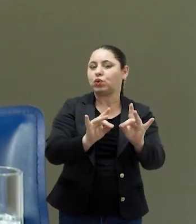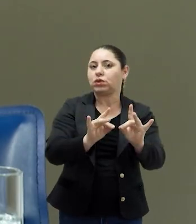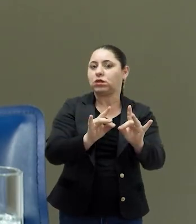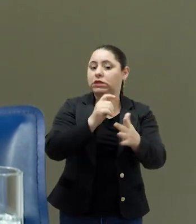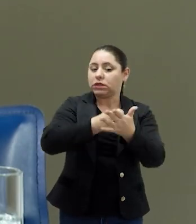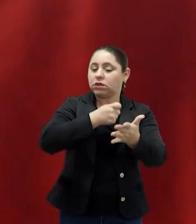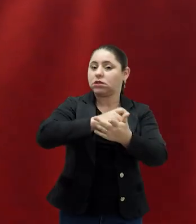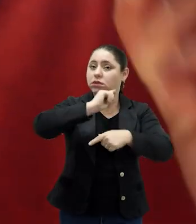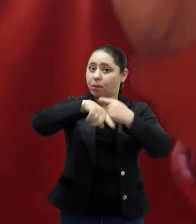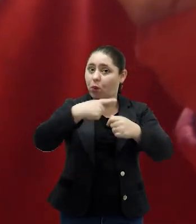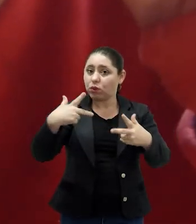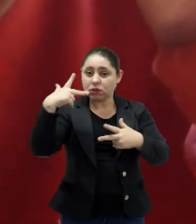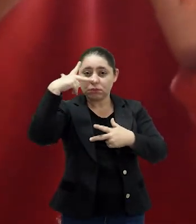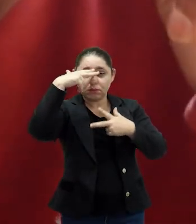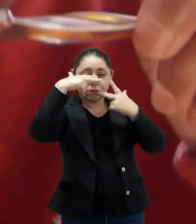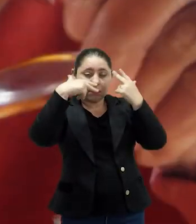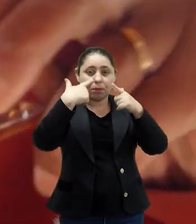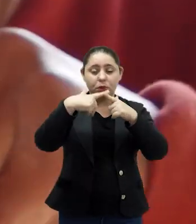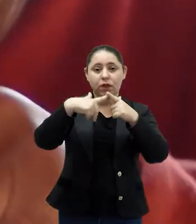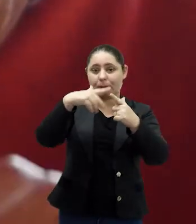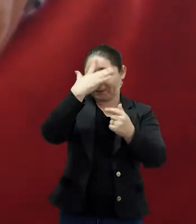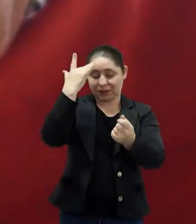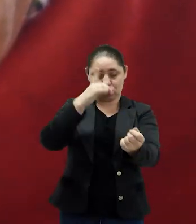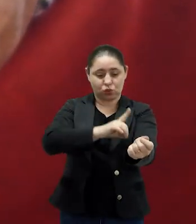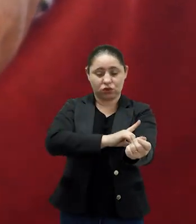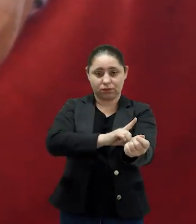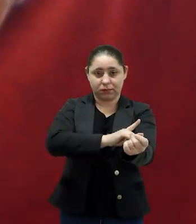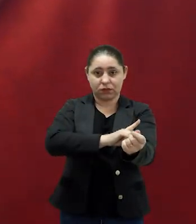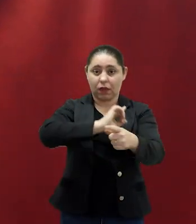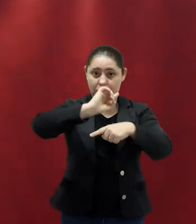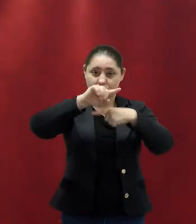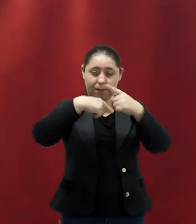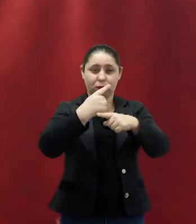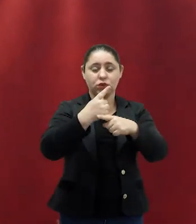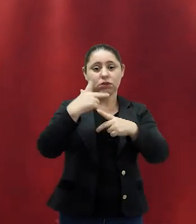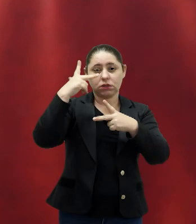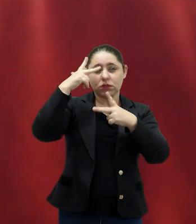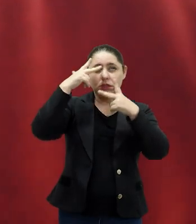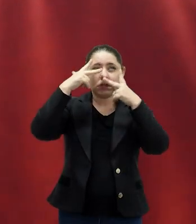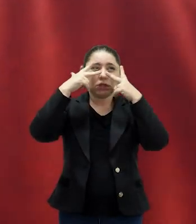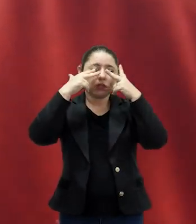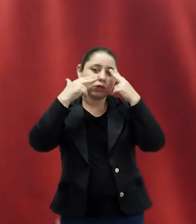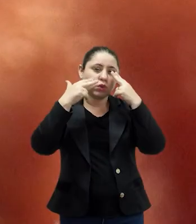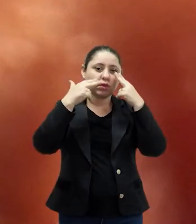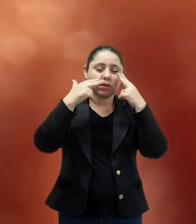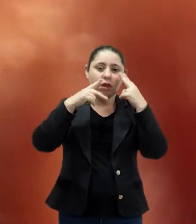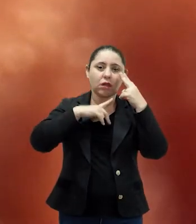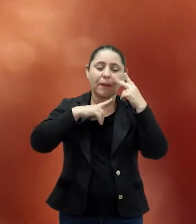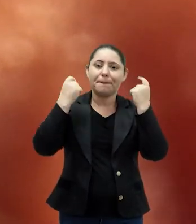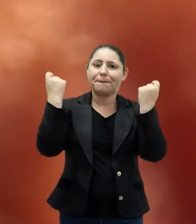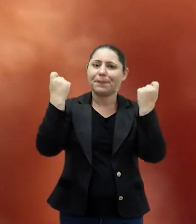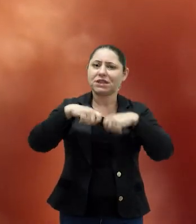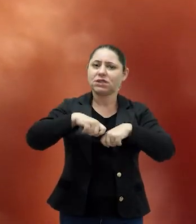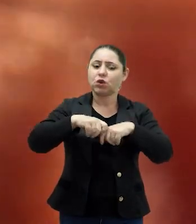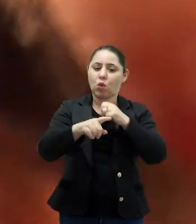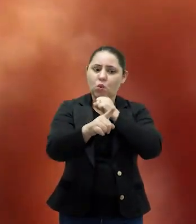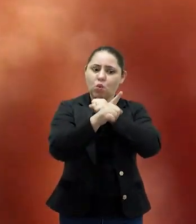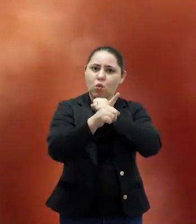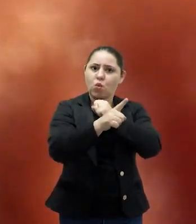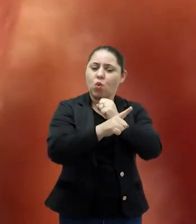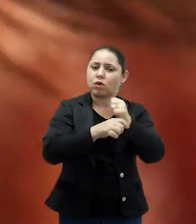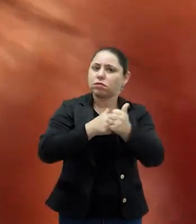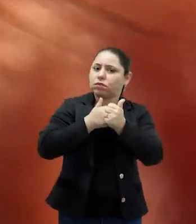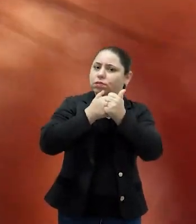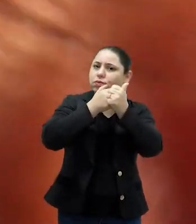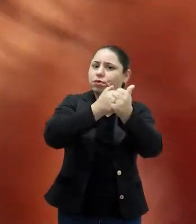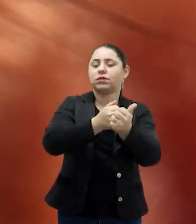rigoroso no pós-operatório. Por quê? Porque o diabetes, depois de uma cirurgia de catarata, ele exige um